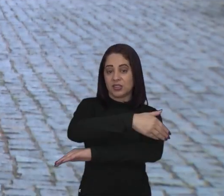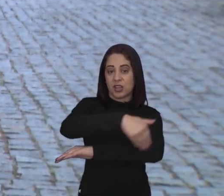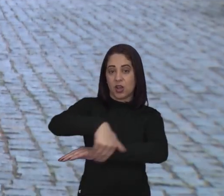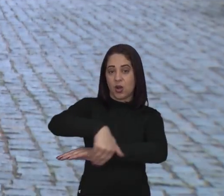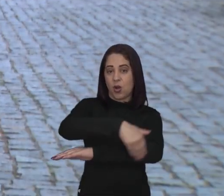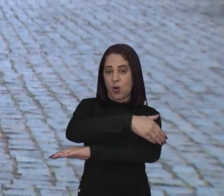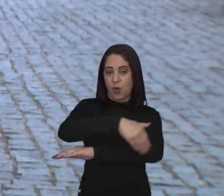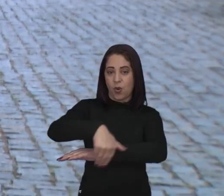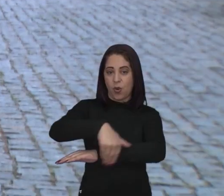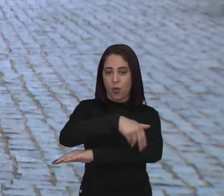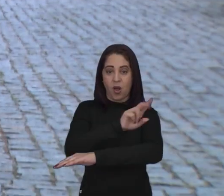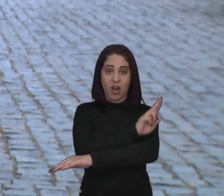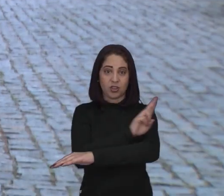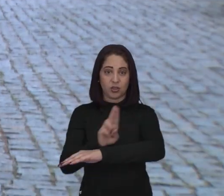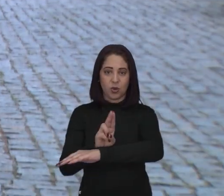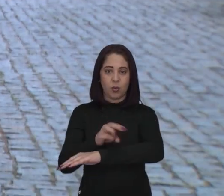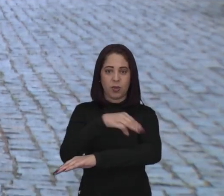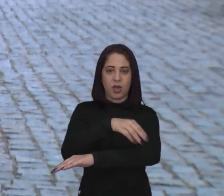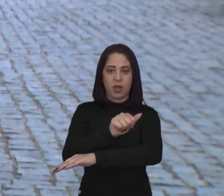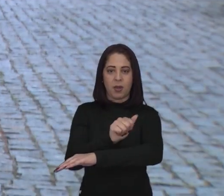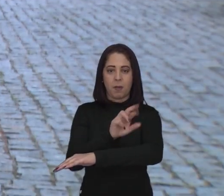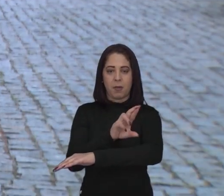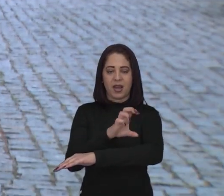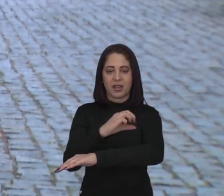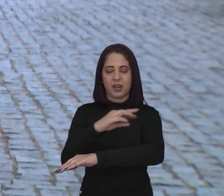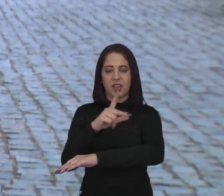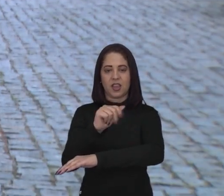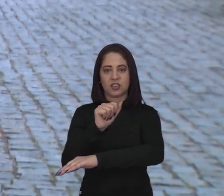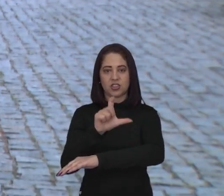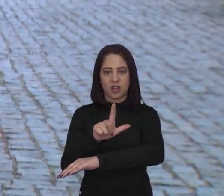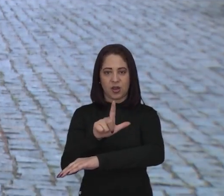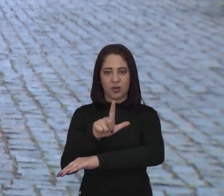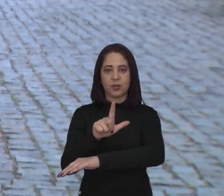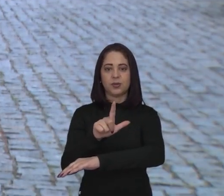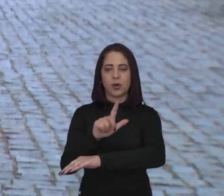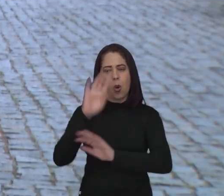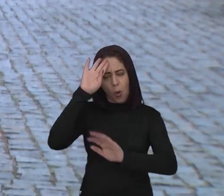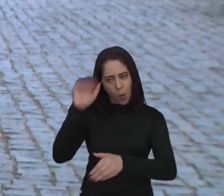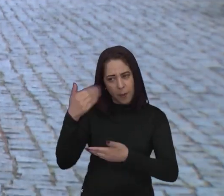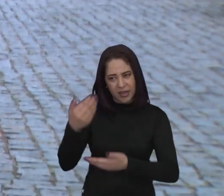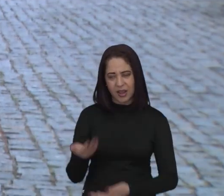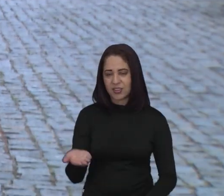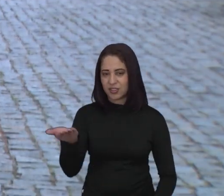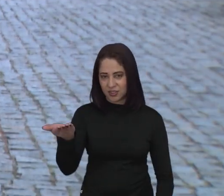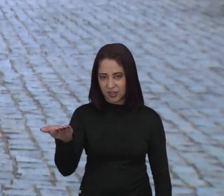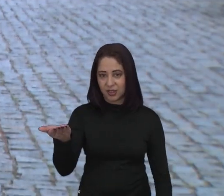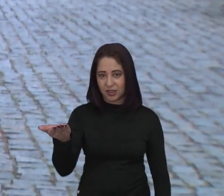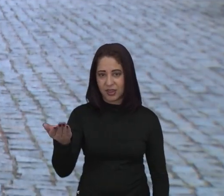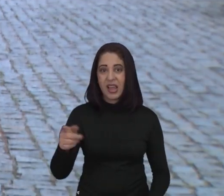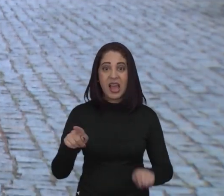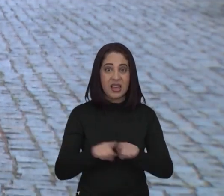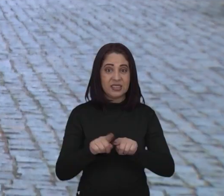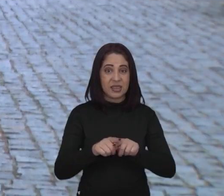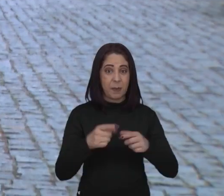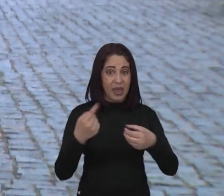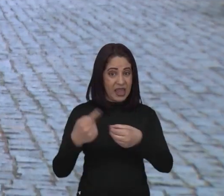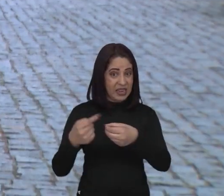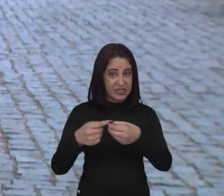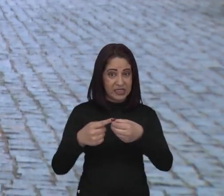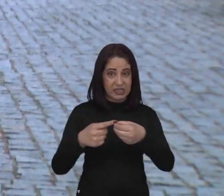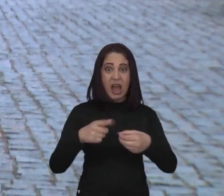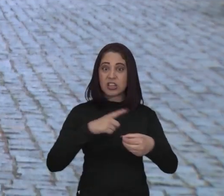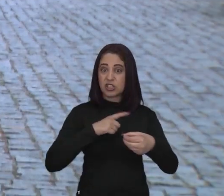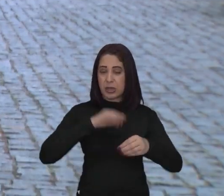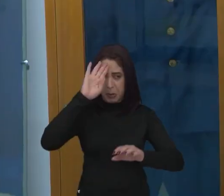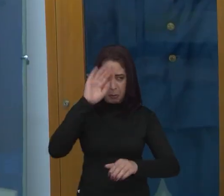Tamoios, nomeada Avenida Marechal do Ar Casimiro Montenegro Filho. Outras homenagens também estão espalhadas por